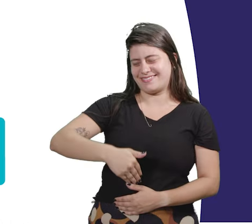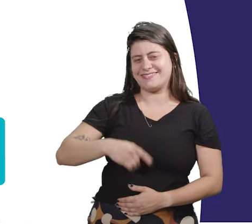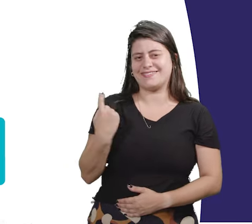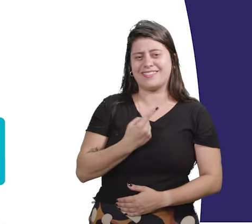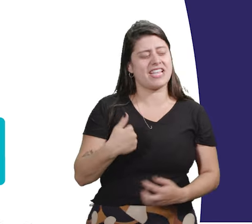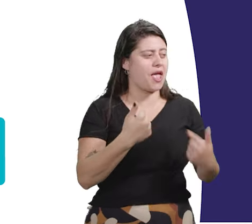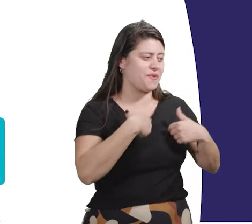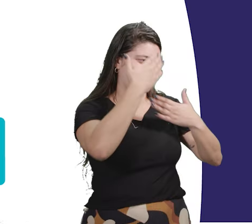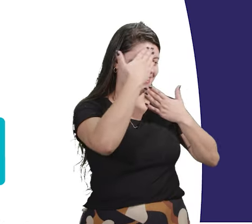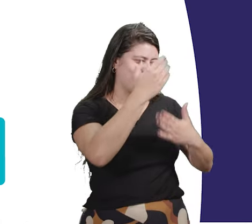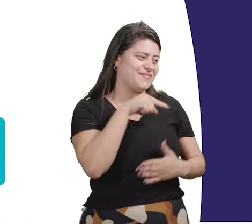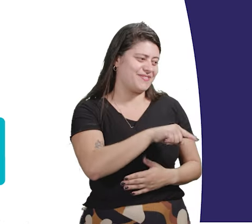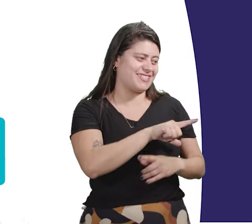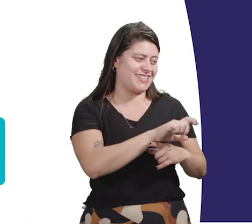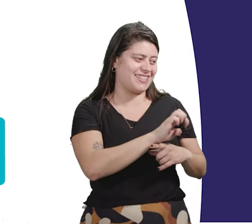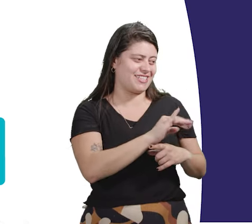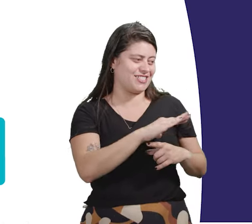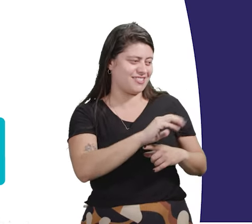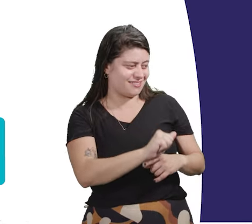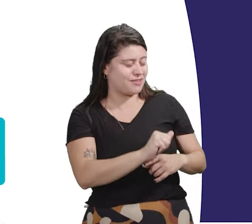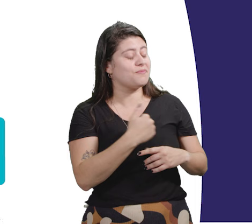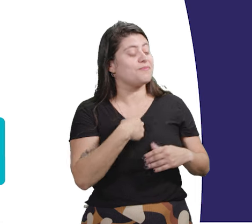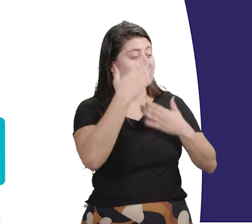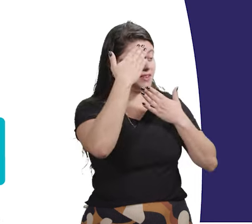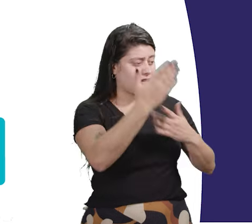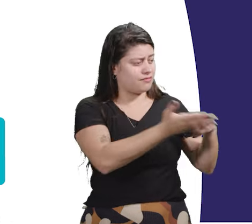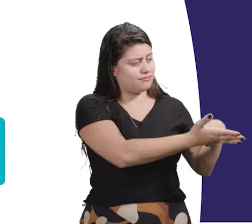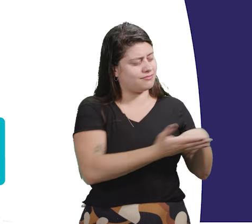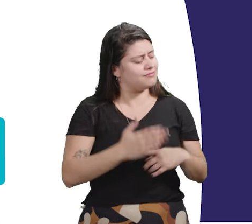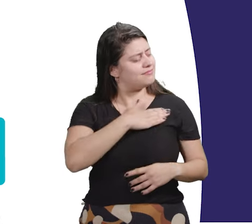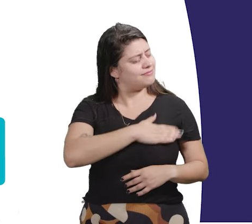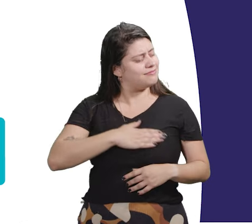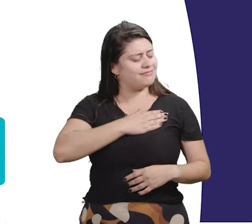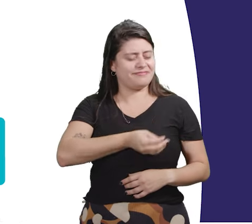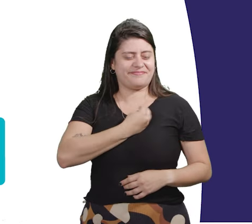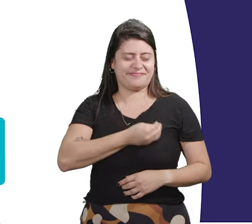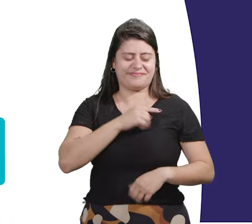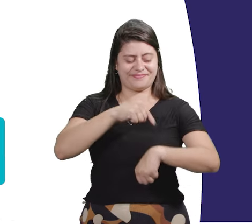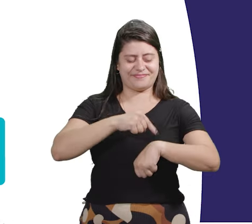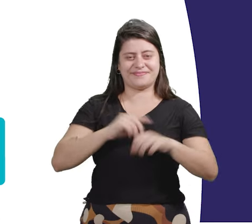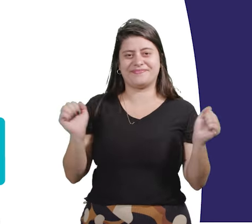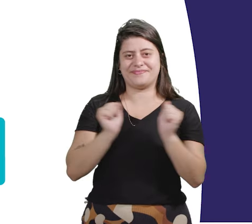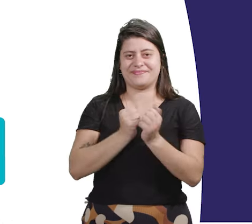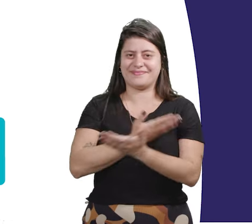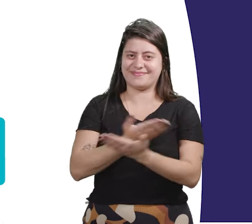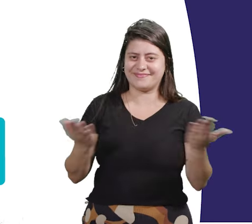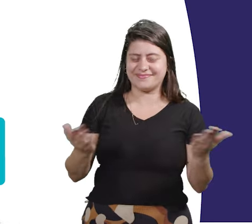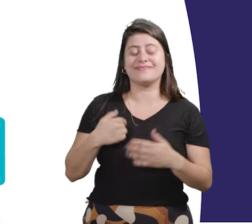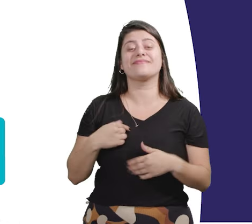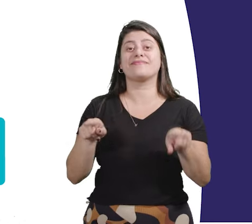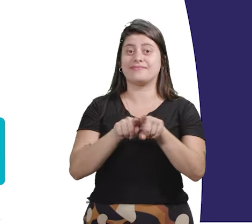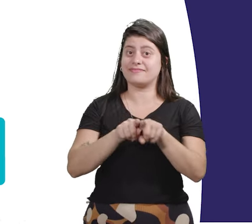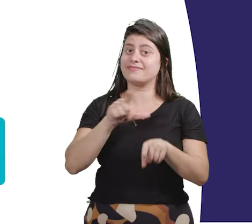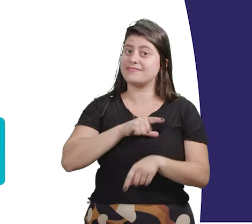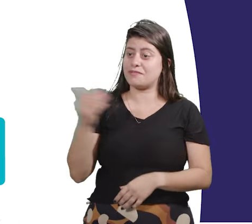agradeço, Letícia. Obrigada pelo convite, é um prazer participar deste momento aqui com vocês. Bom, nós temos também a presença da analista